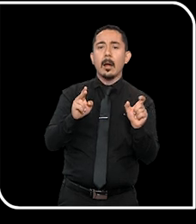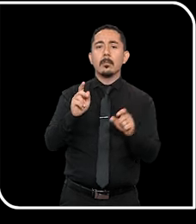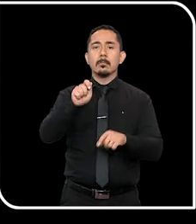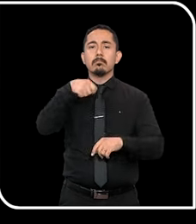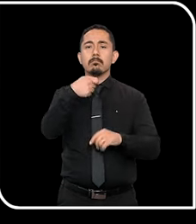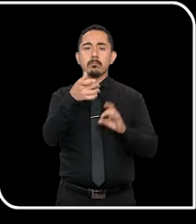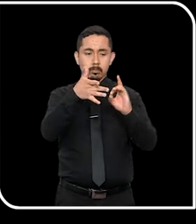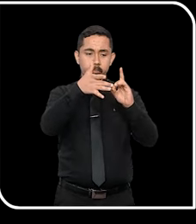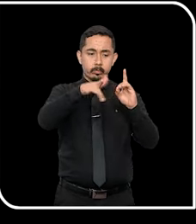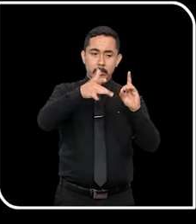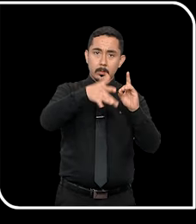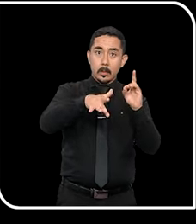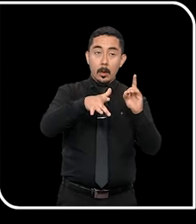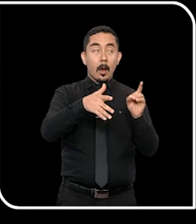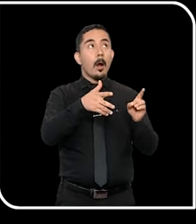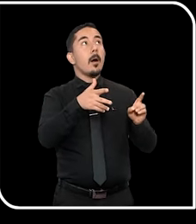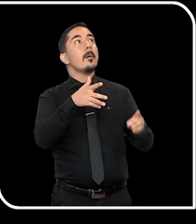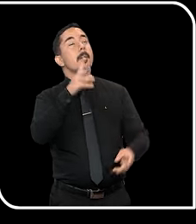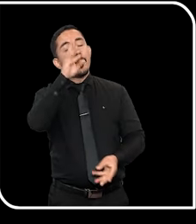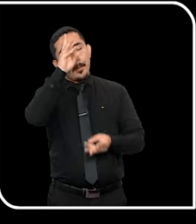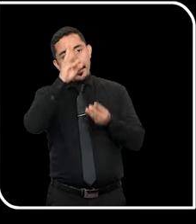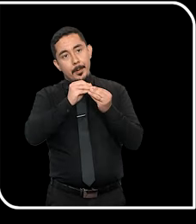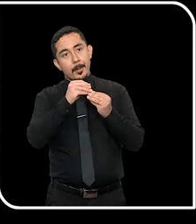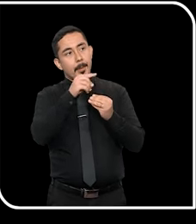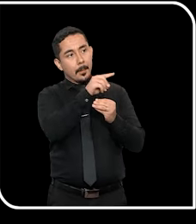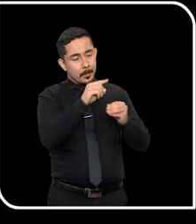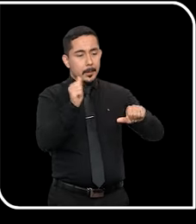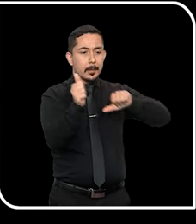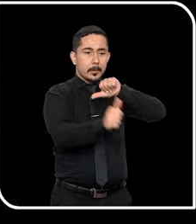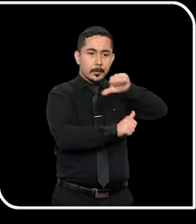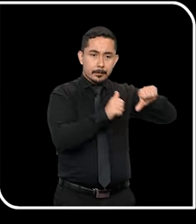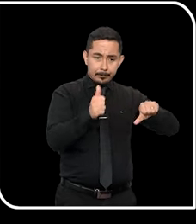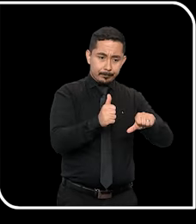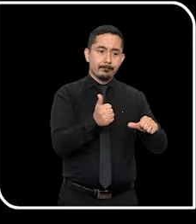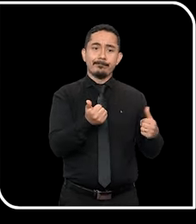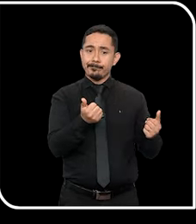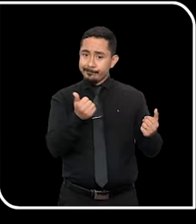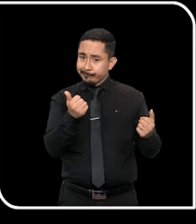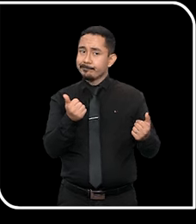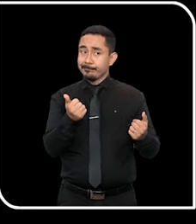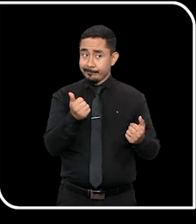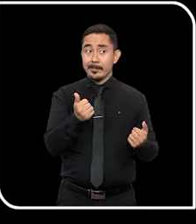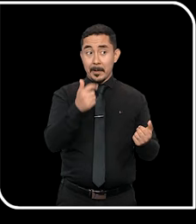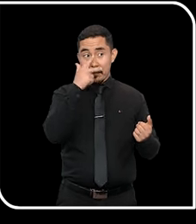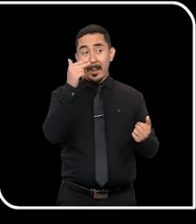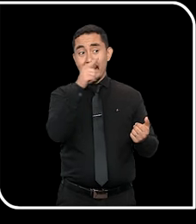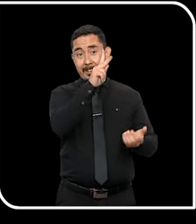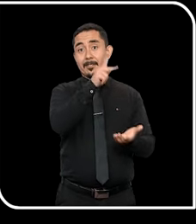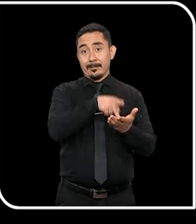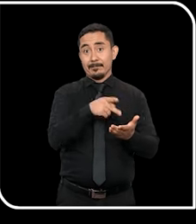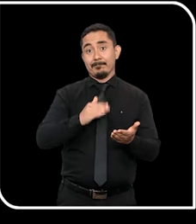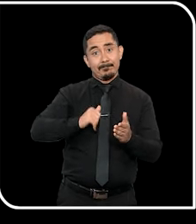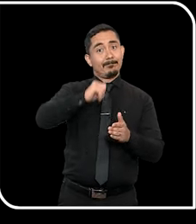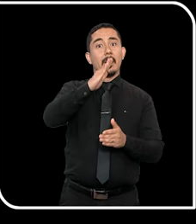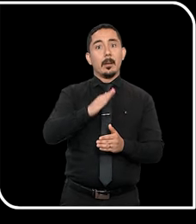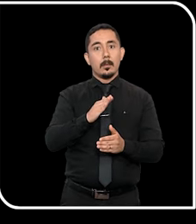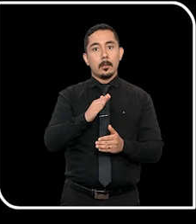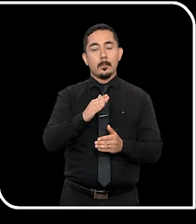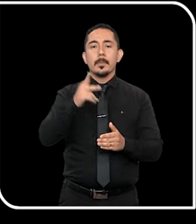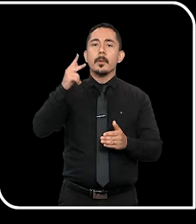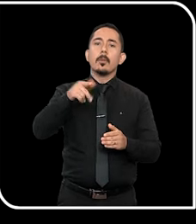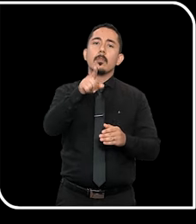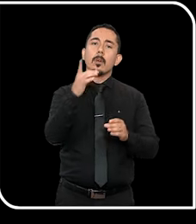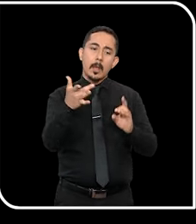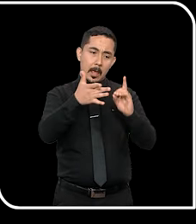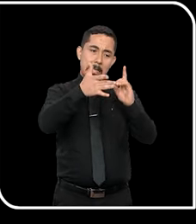pro que Acontece aquilo olha ganha um Contorno ganha vida então você já ouviu falar sobre capacitismo qual